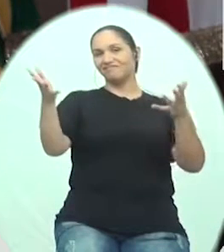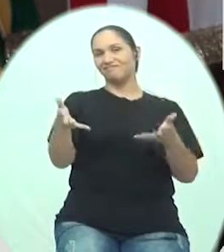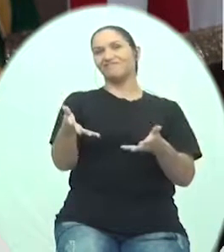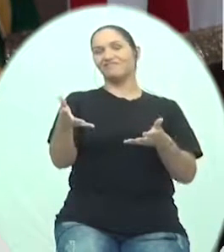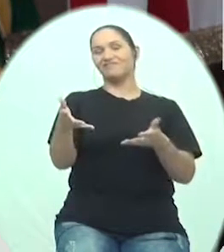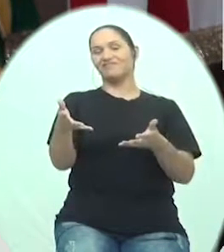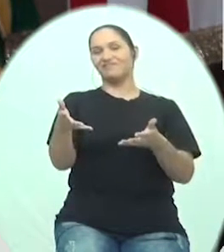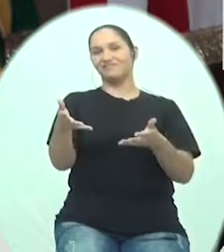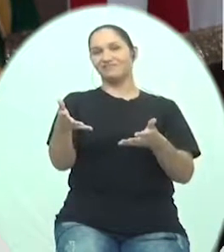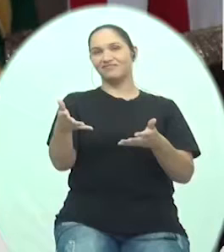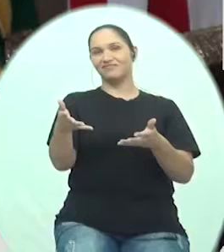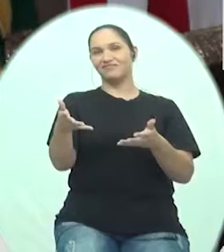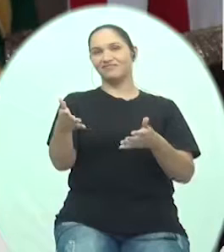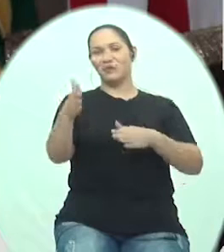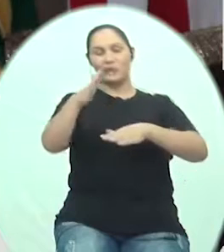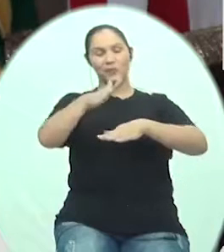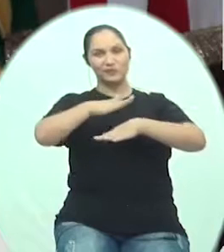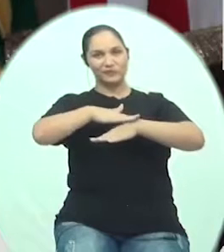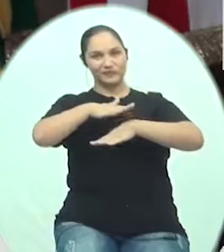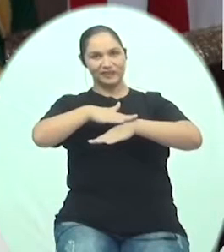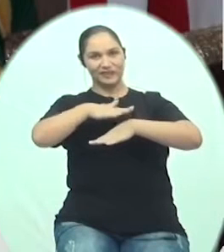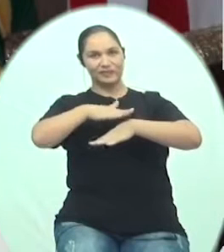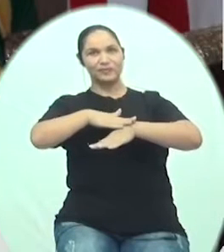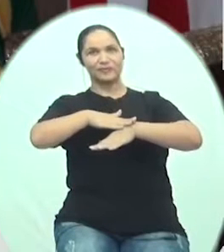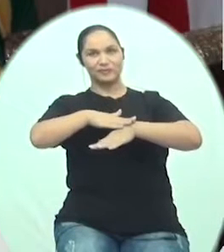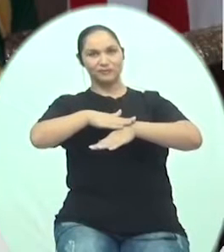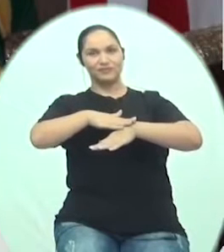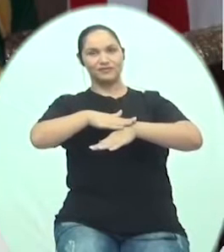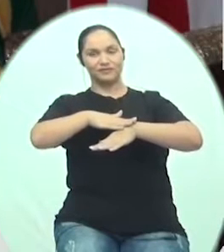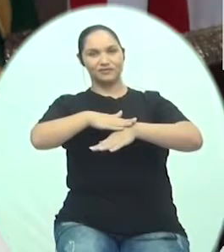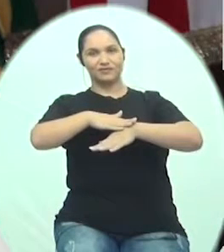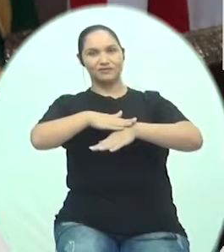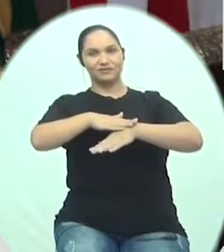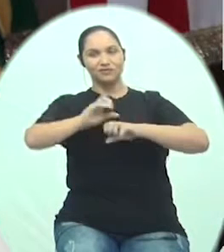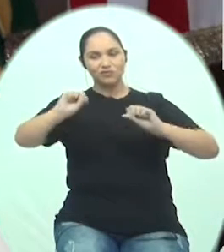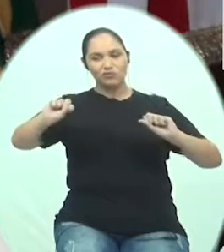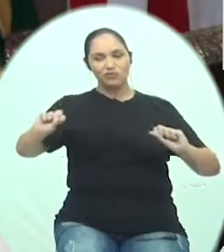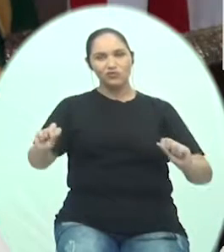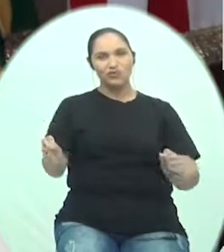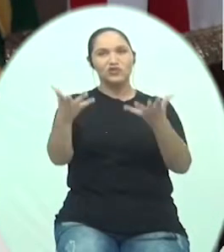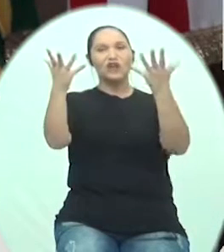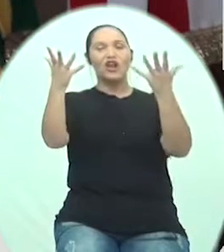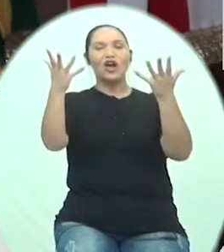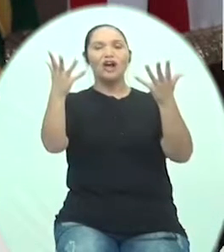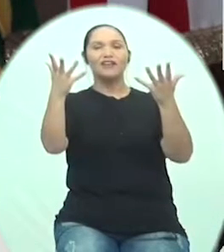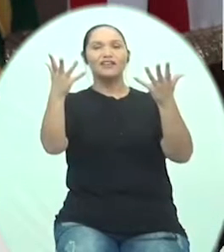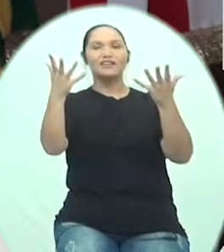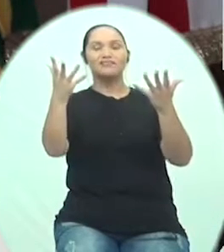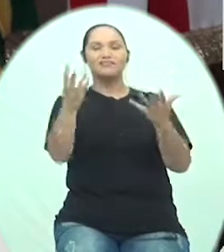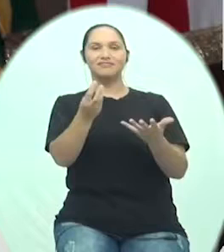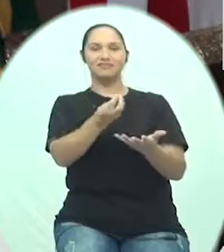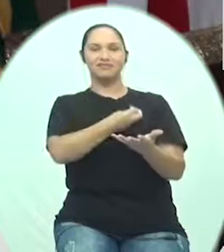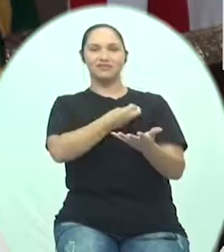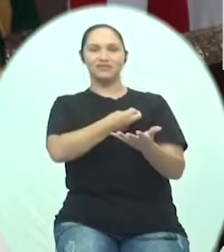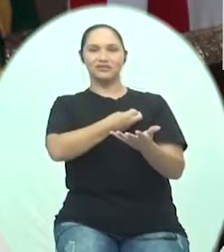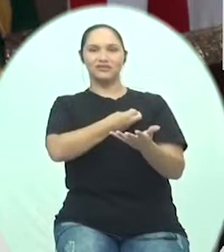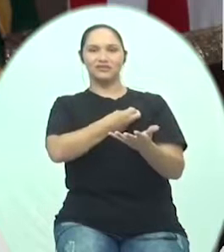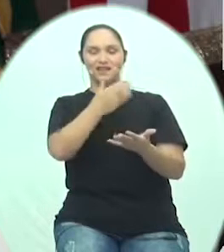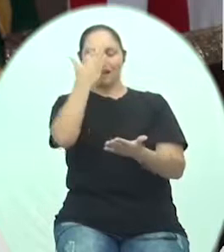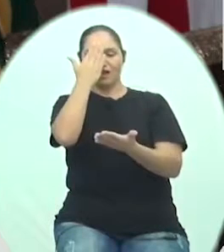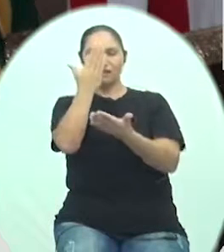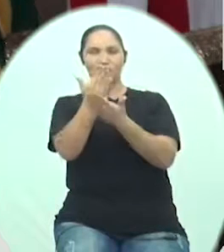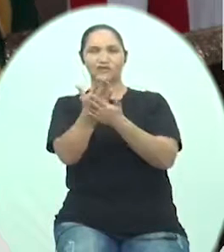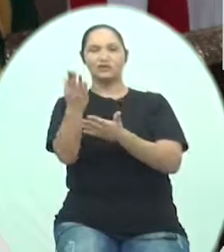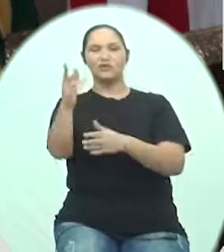eh de Glória um tempo aonde Com certeza está passando pel uma renovação pel um